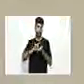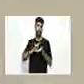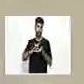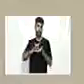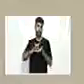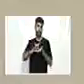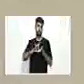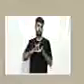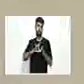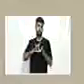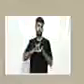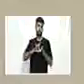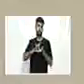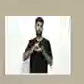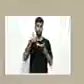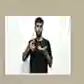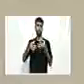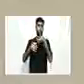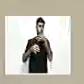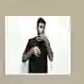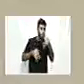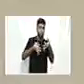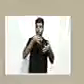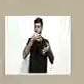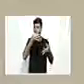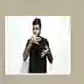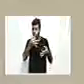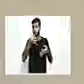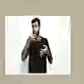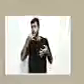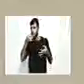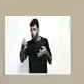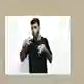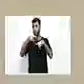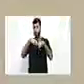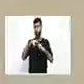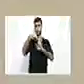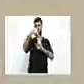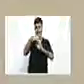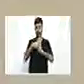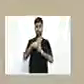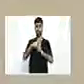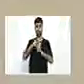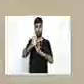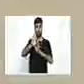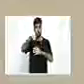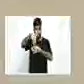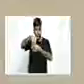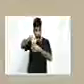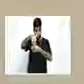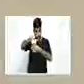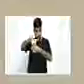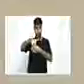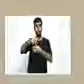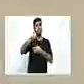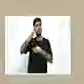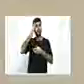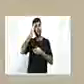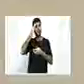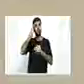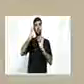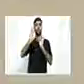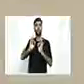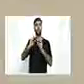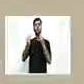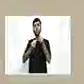eh deos pareceres para que esse projeto venha pra votação sempre em diálogo com